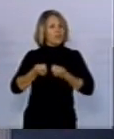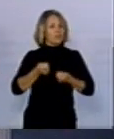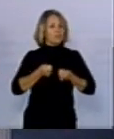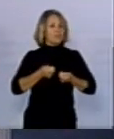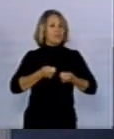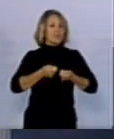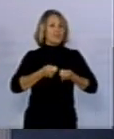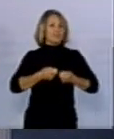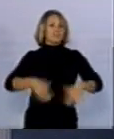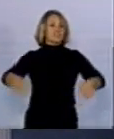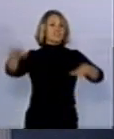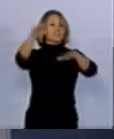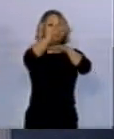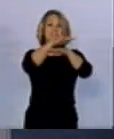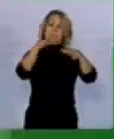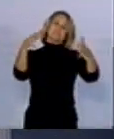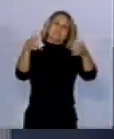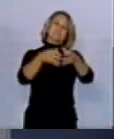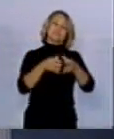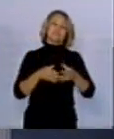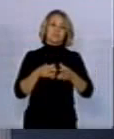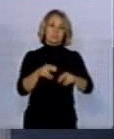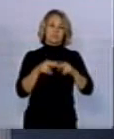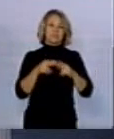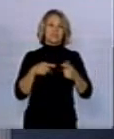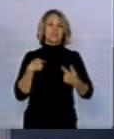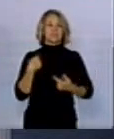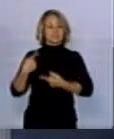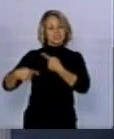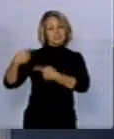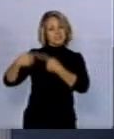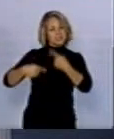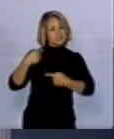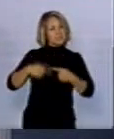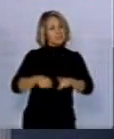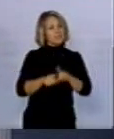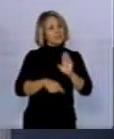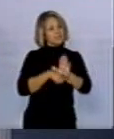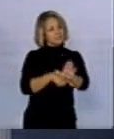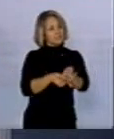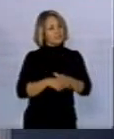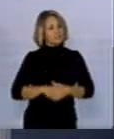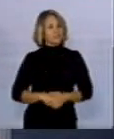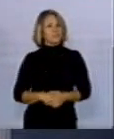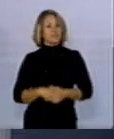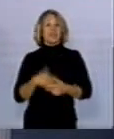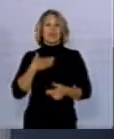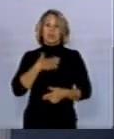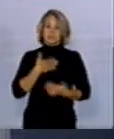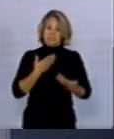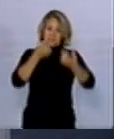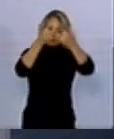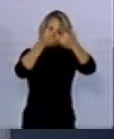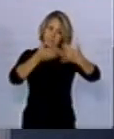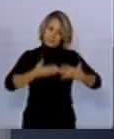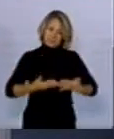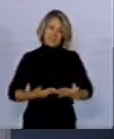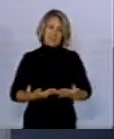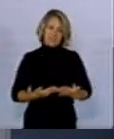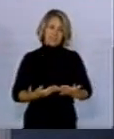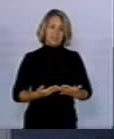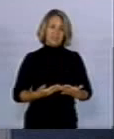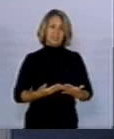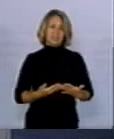de serviço, a gente preserva a competição e seus benefícios. Eu gostaria de mencionar, senhor ministro,